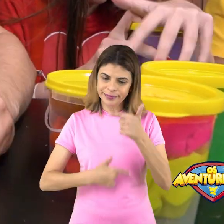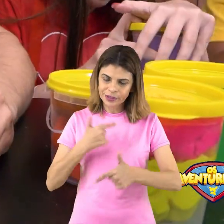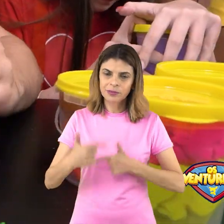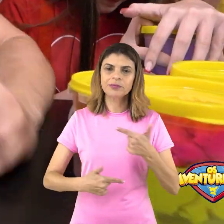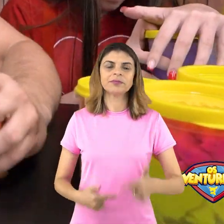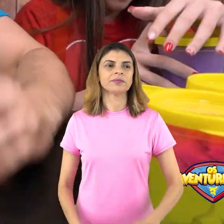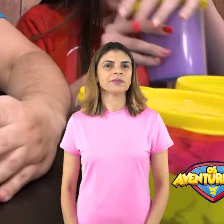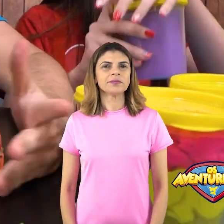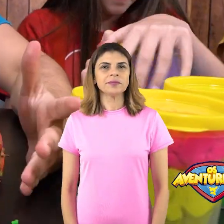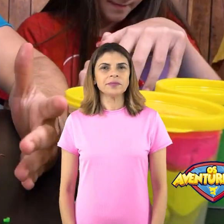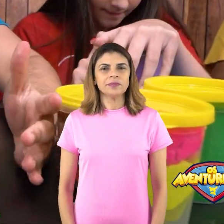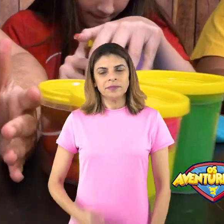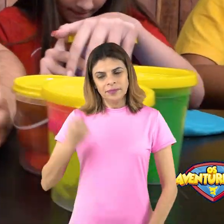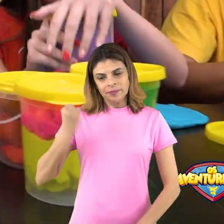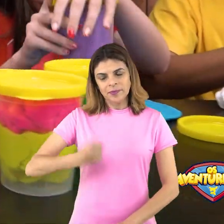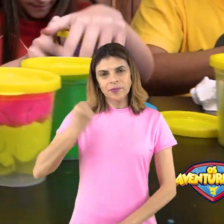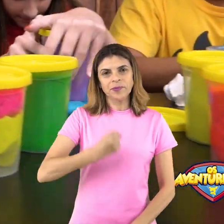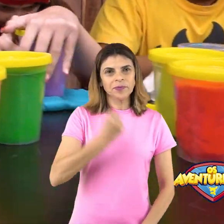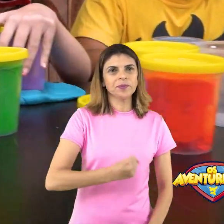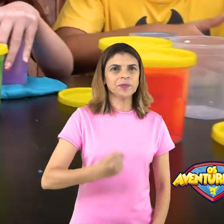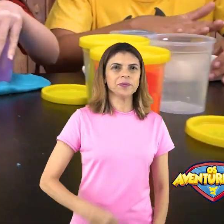Vai.